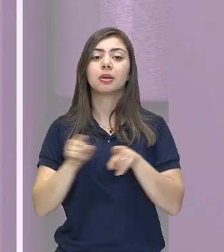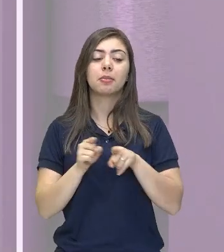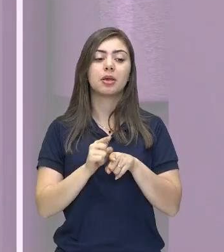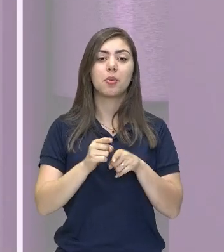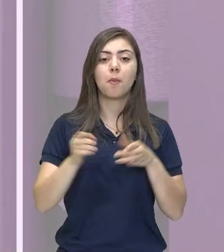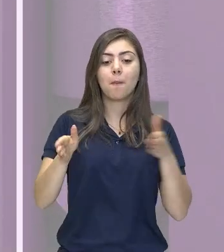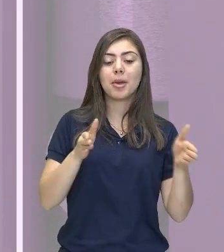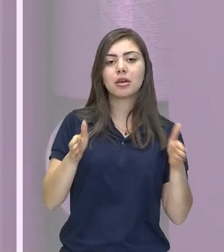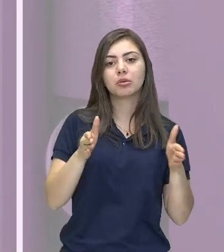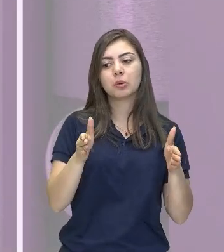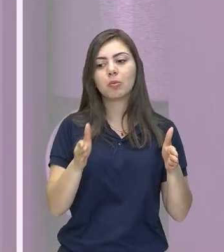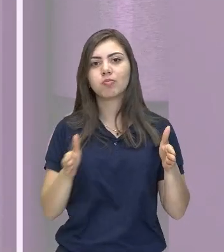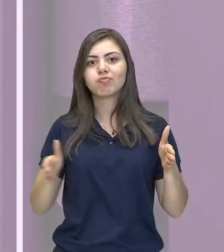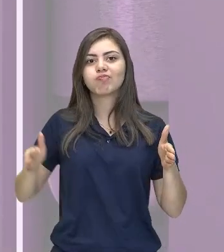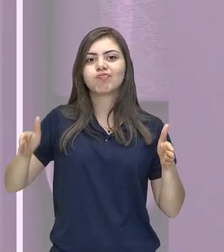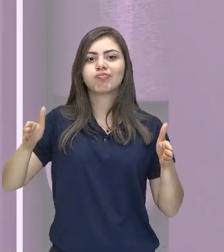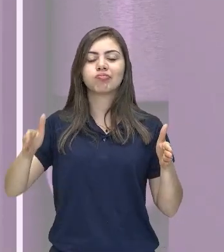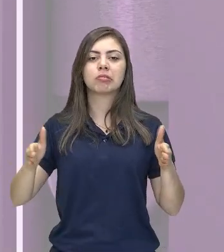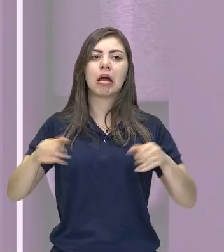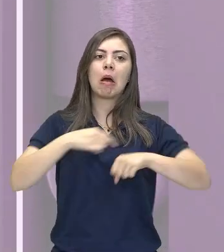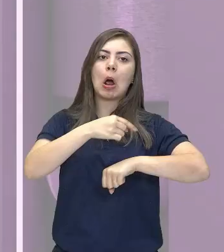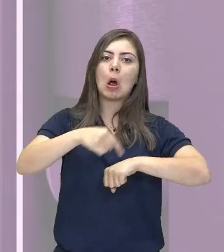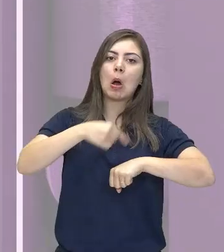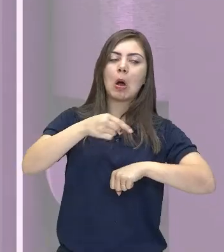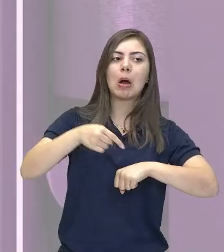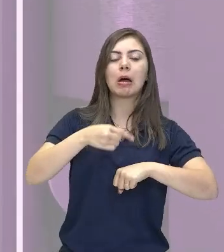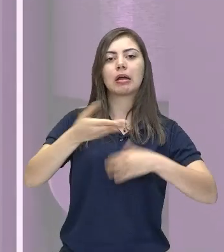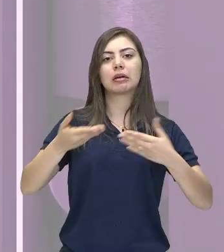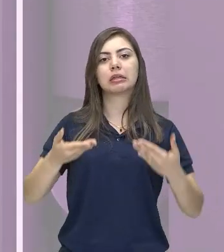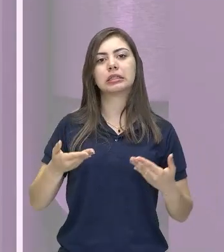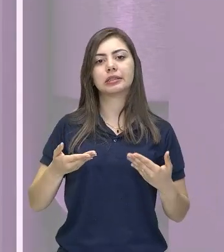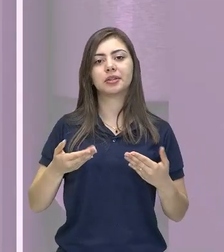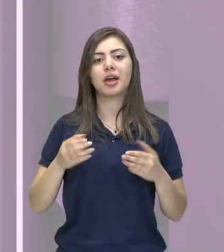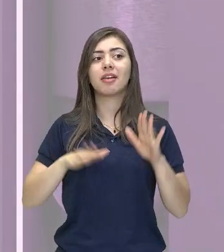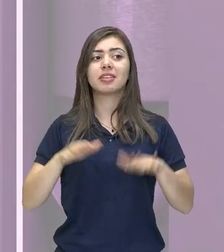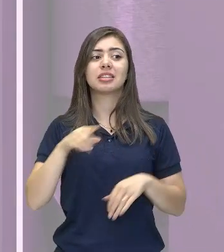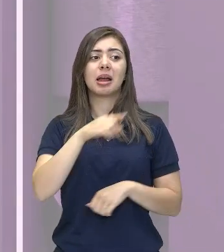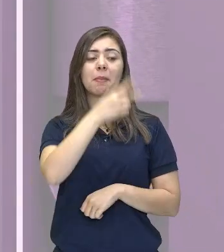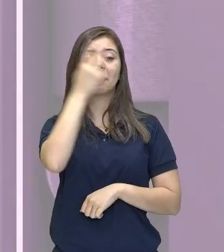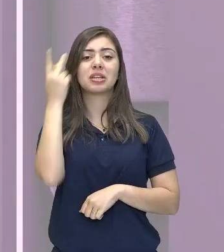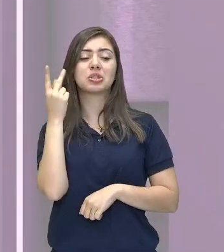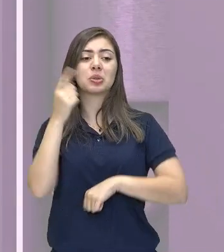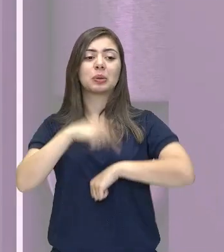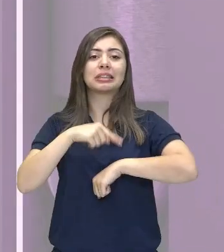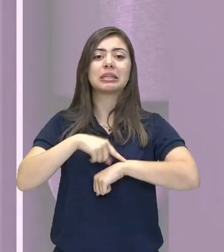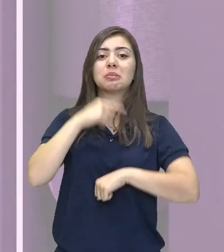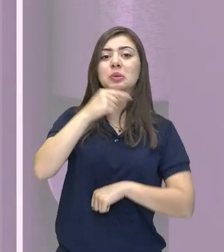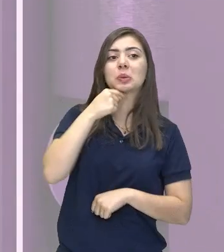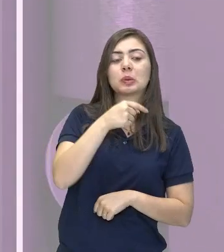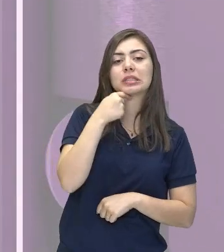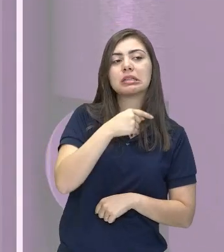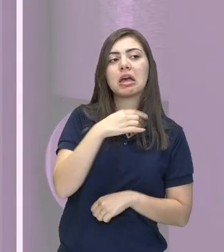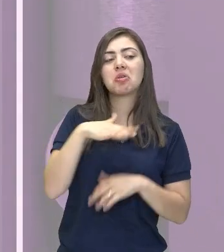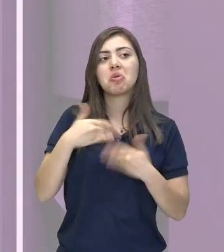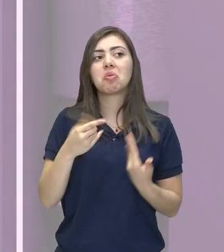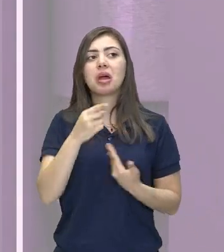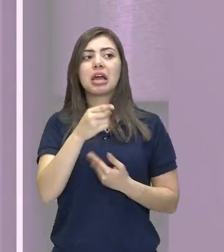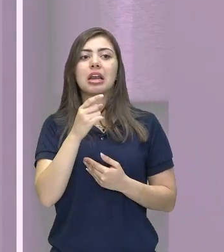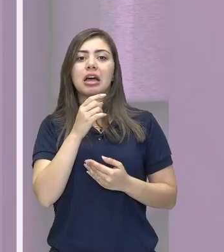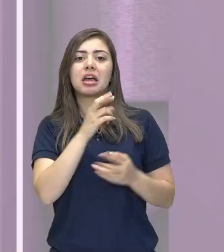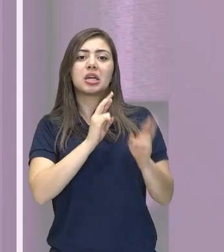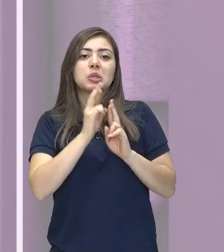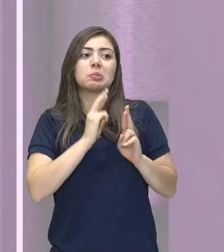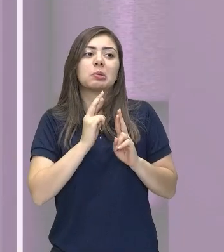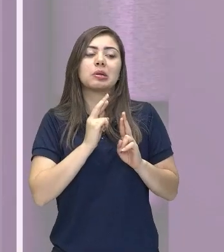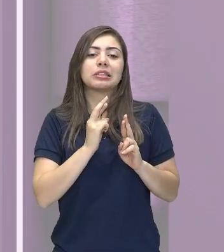execução, né? Às vezes a pessoa é ocupada o dia inteiro, né? Ou simplesmente não está à disposição, simplesmente não quer responder as perguntas que você